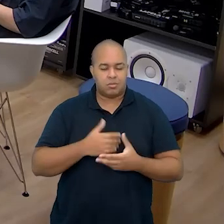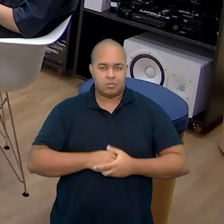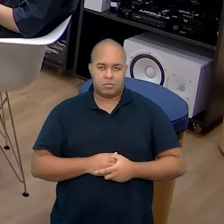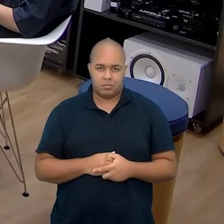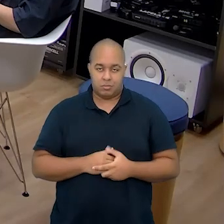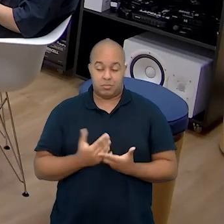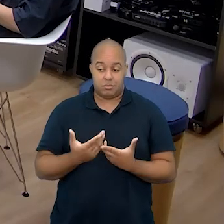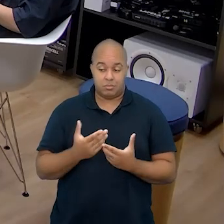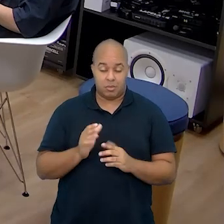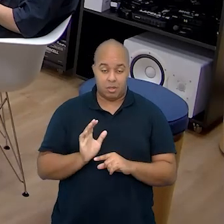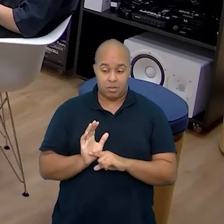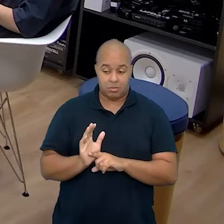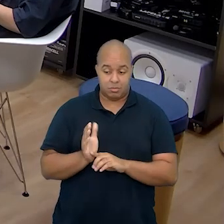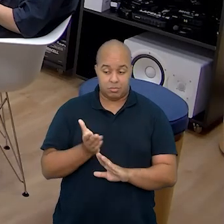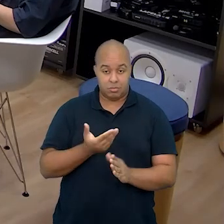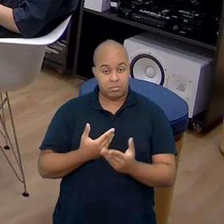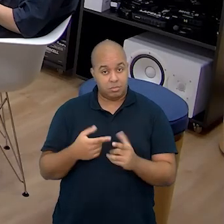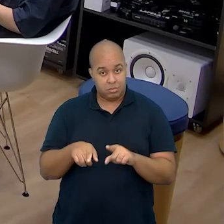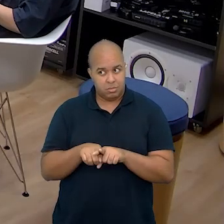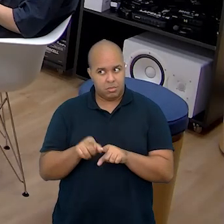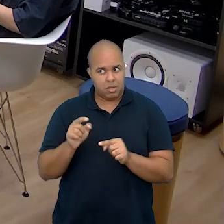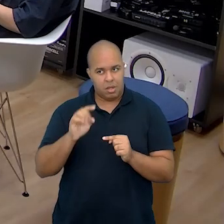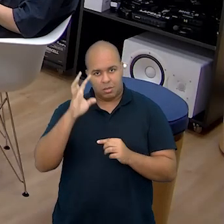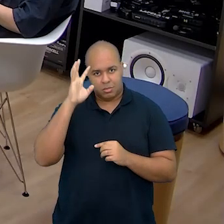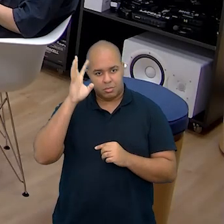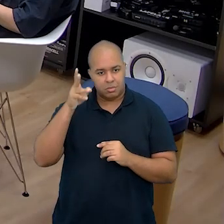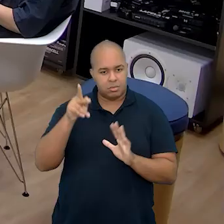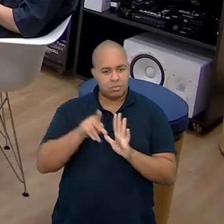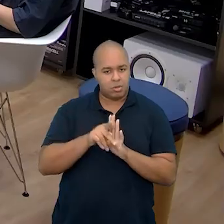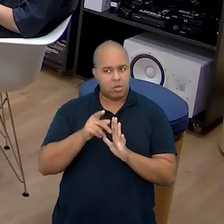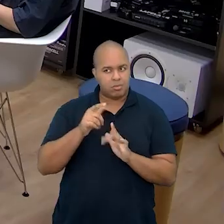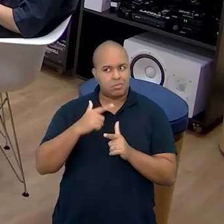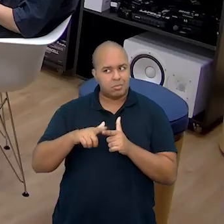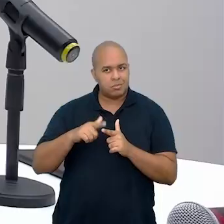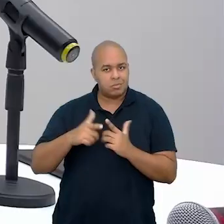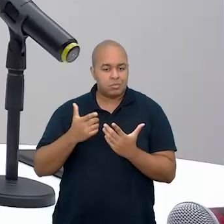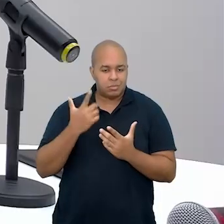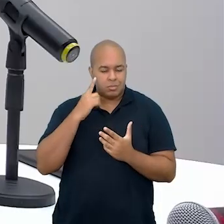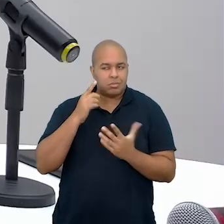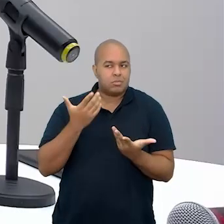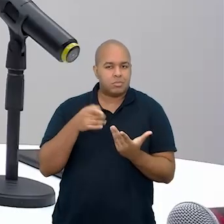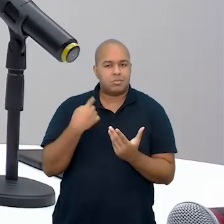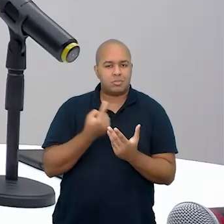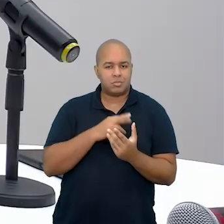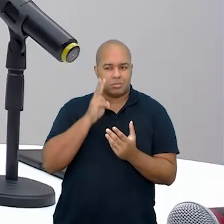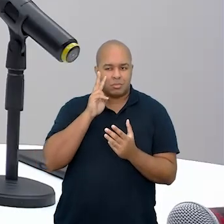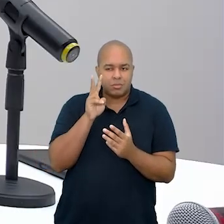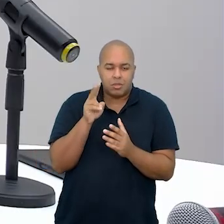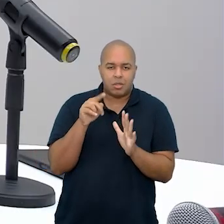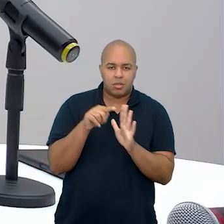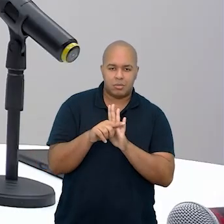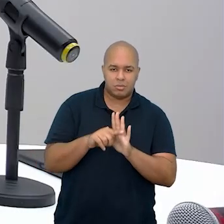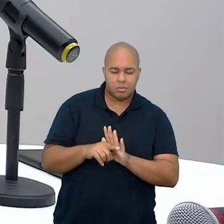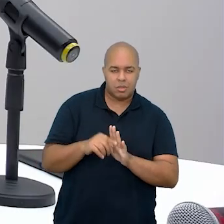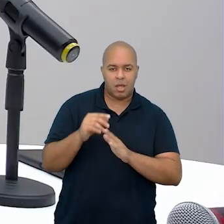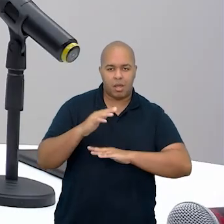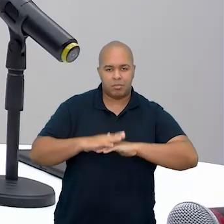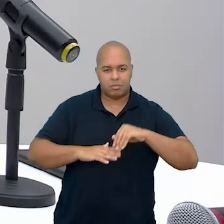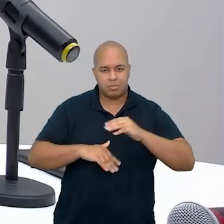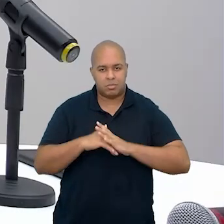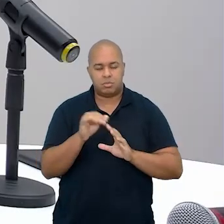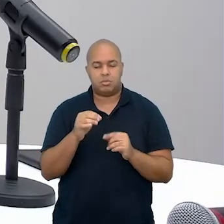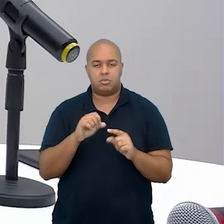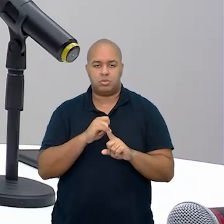né, a colaboração e, por fim, a resolução de problemas. Aí nós verificamos as questões, as habilidades